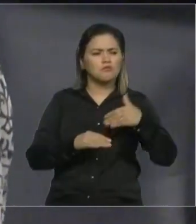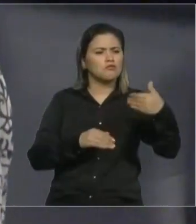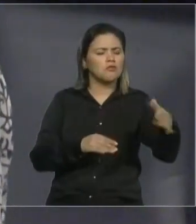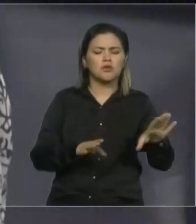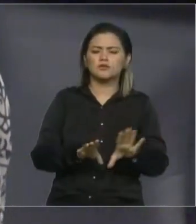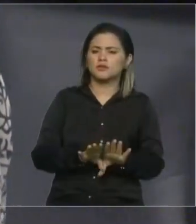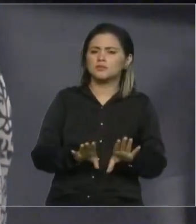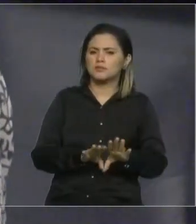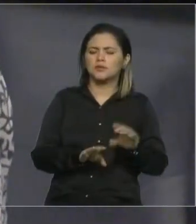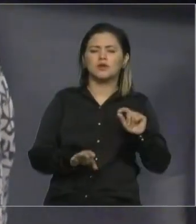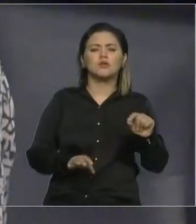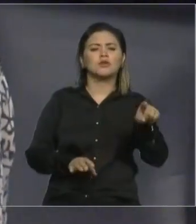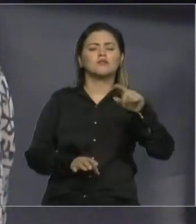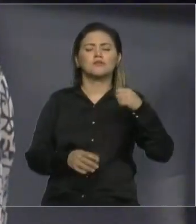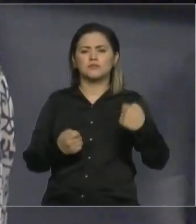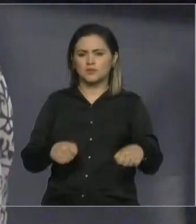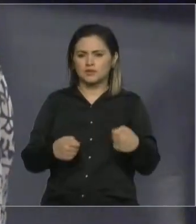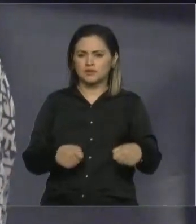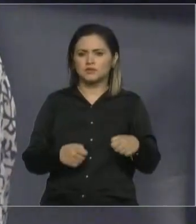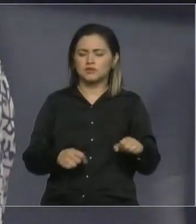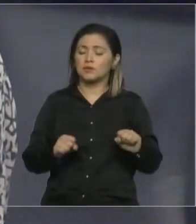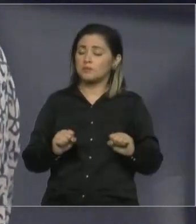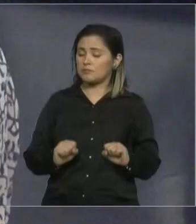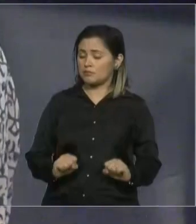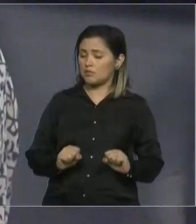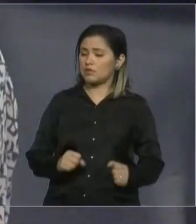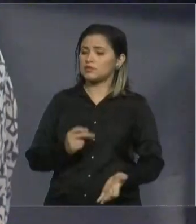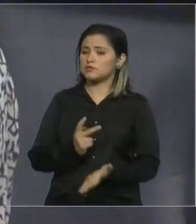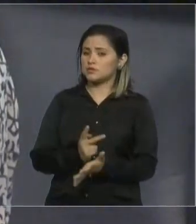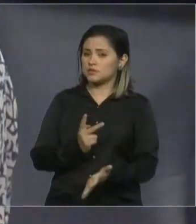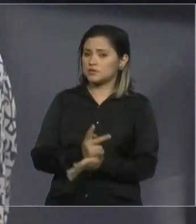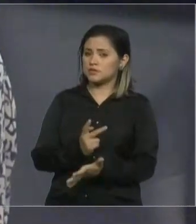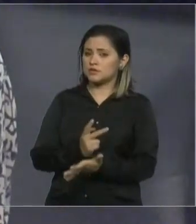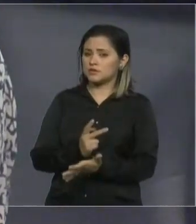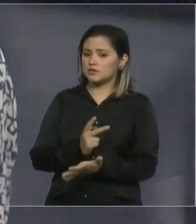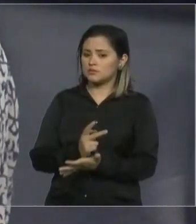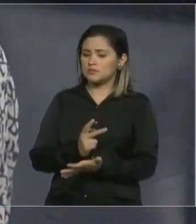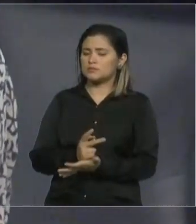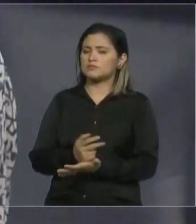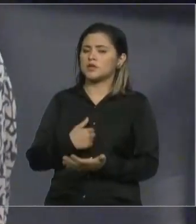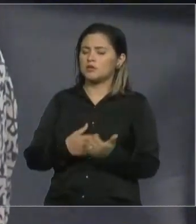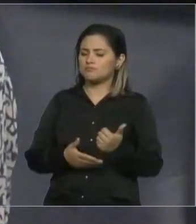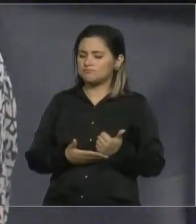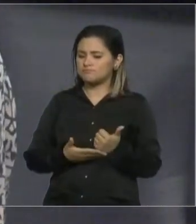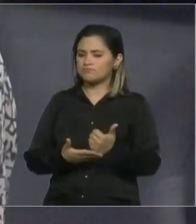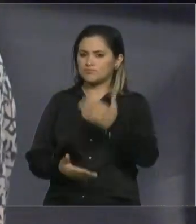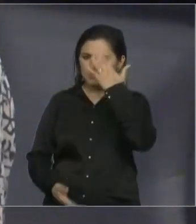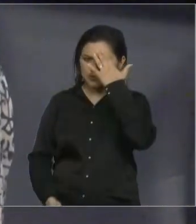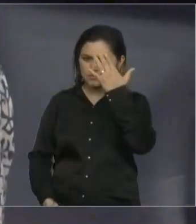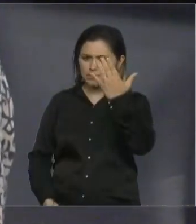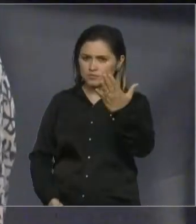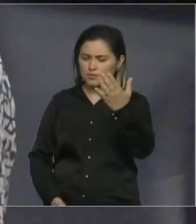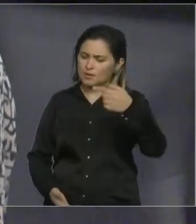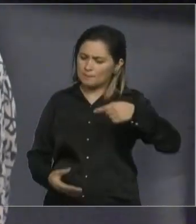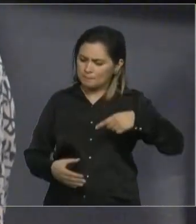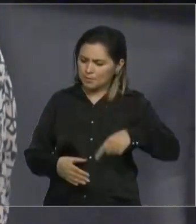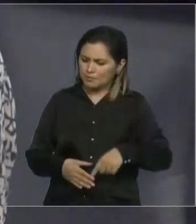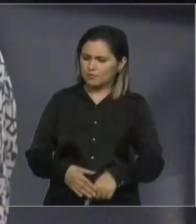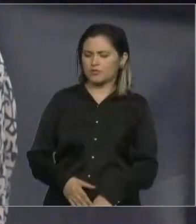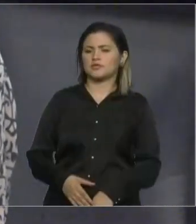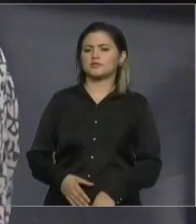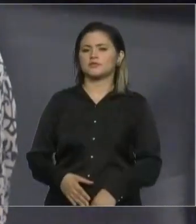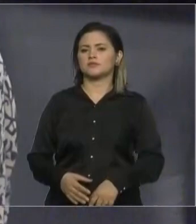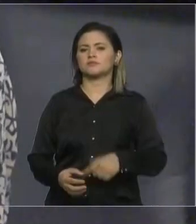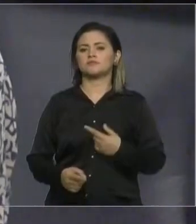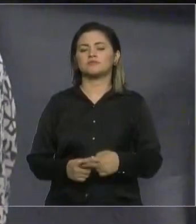o que você precisar, você pode sempre, sempre, sempre, sempre contar comigo, e eu te agradeço profundamente por ser esse